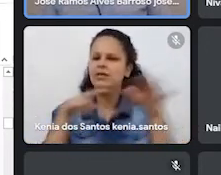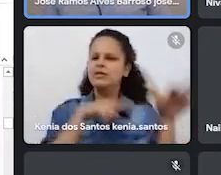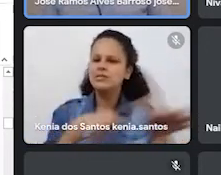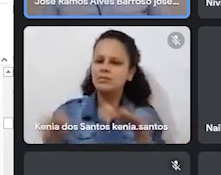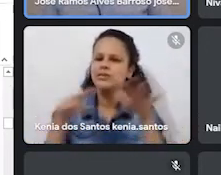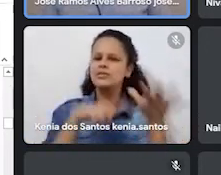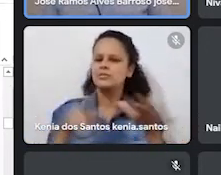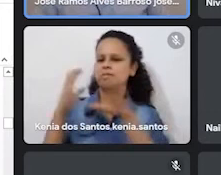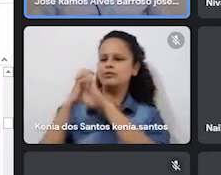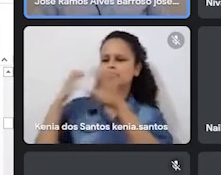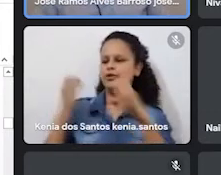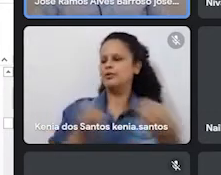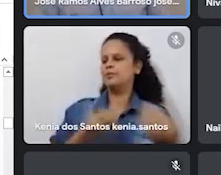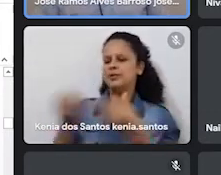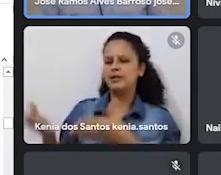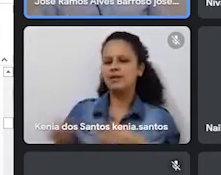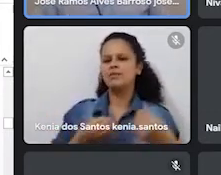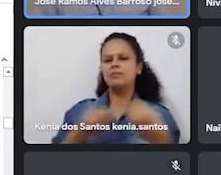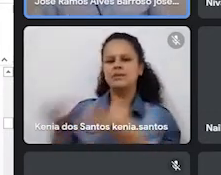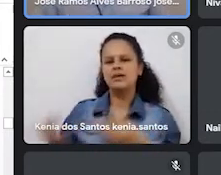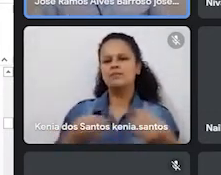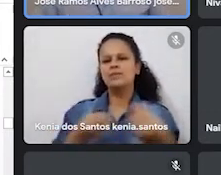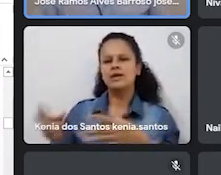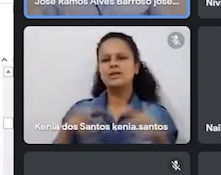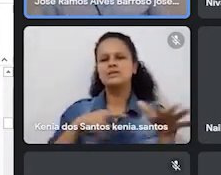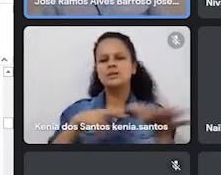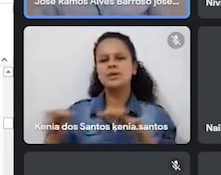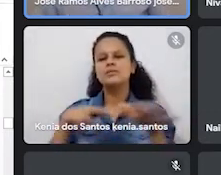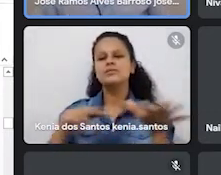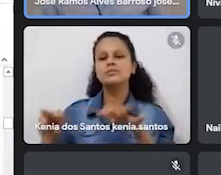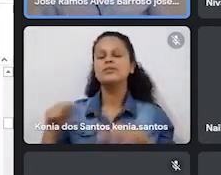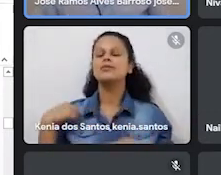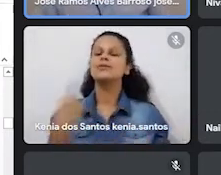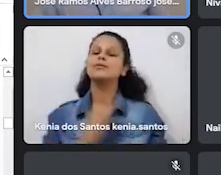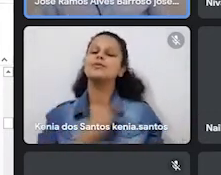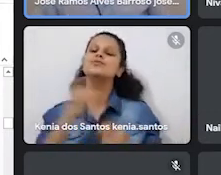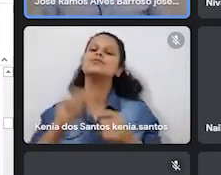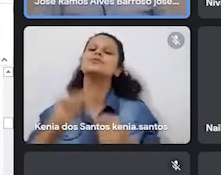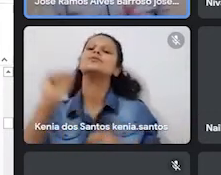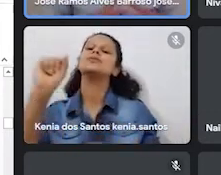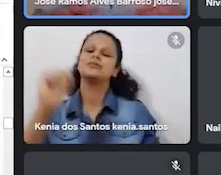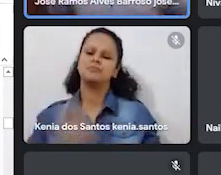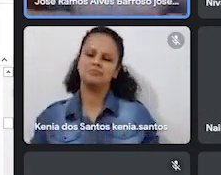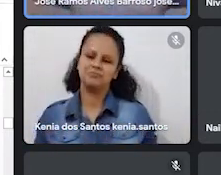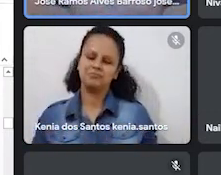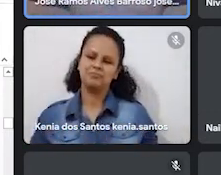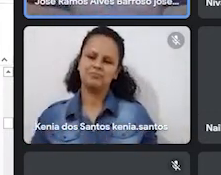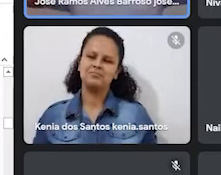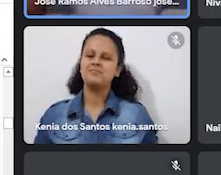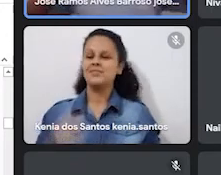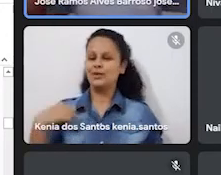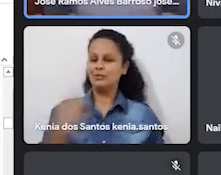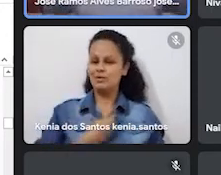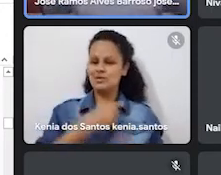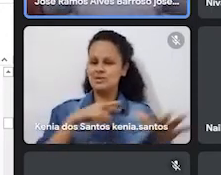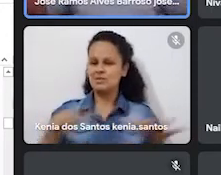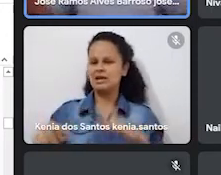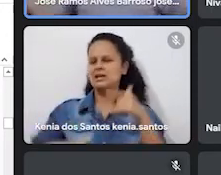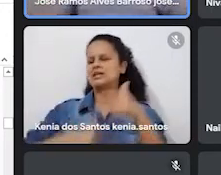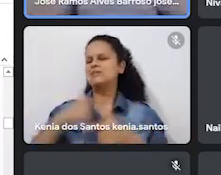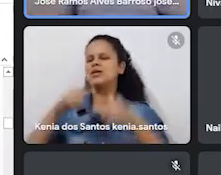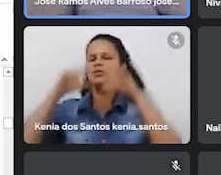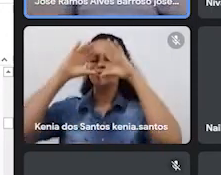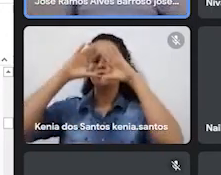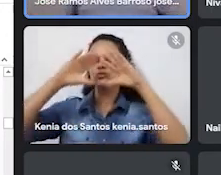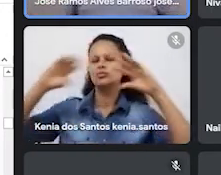gente fazia. Você sabe como que a gente fazia? Chegava na semana, a gente trabalhava